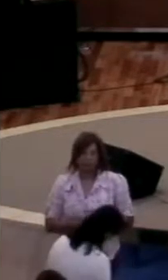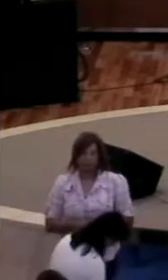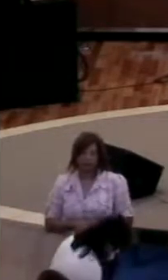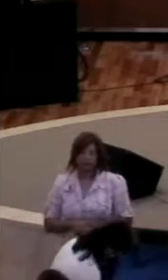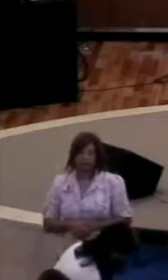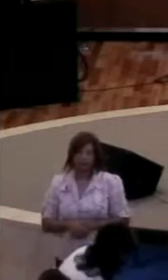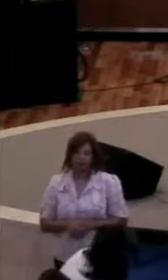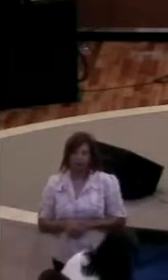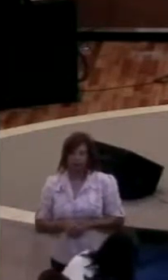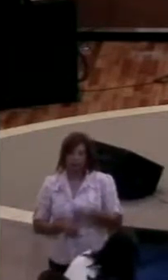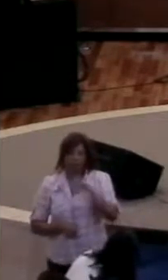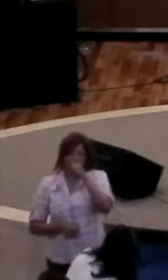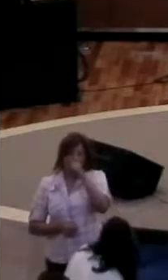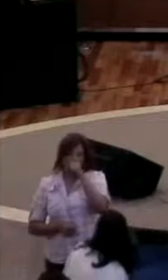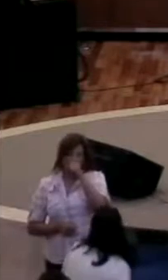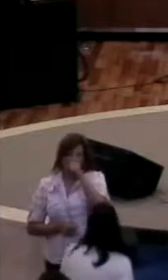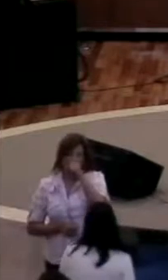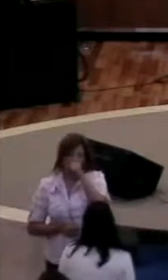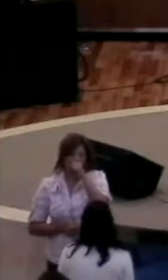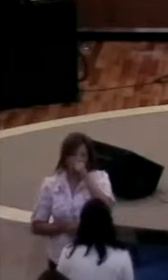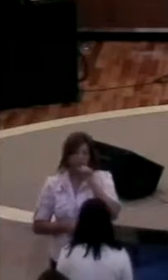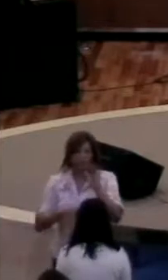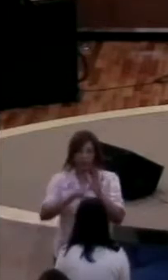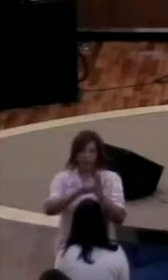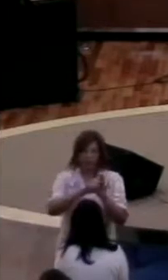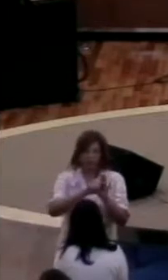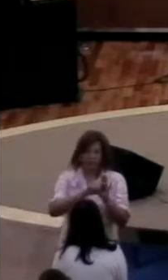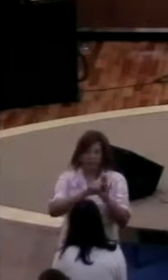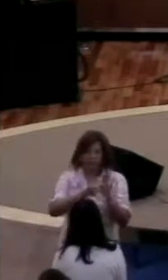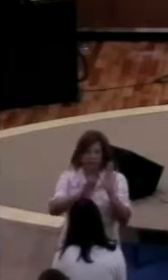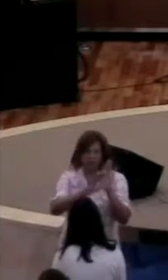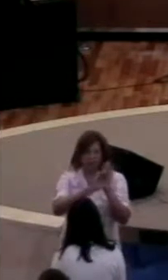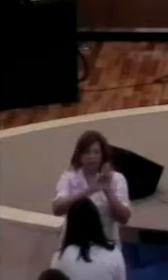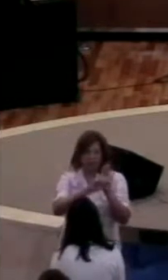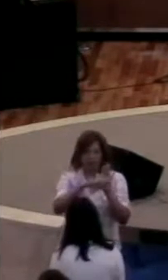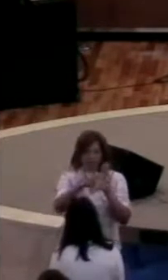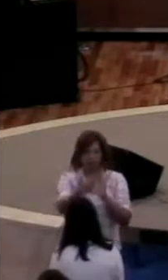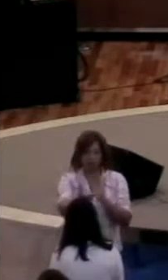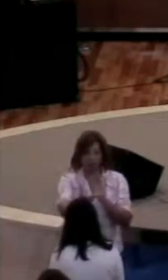iremos ler do versículo 13 até o versículo 15.